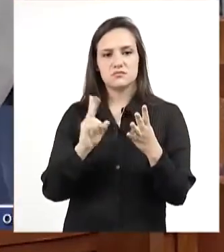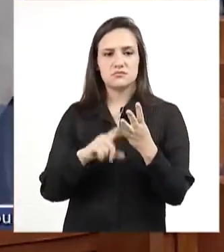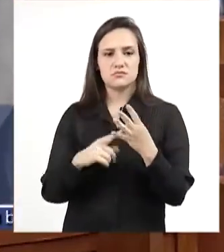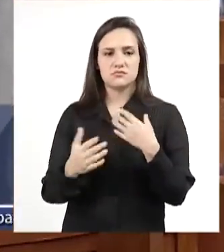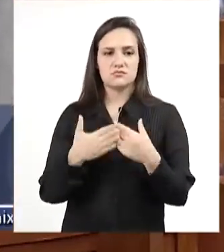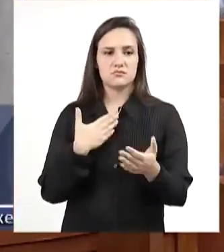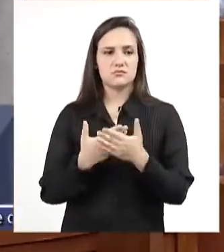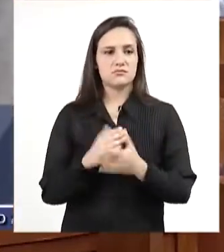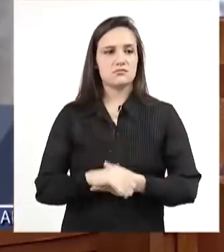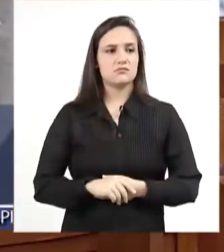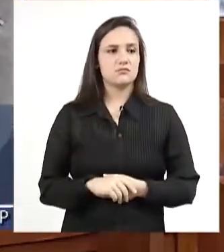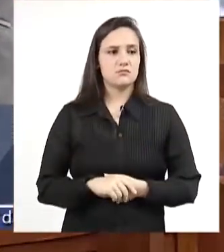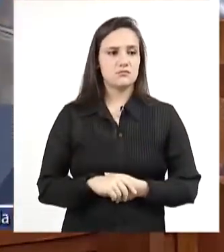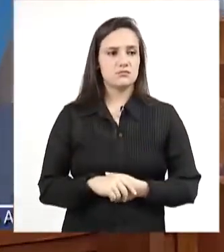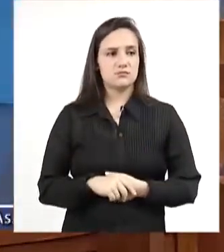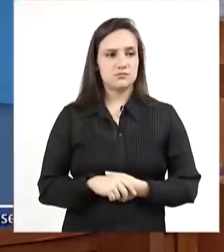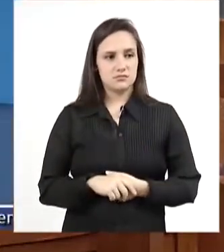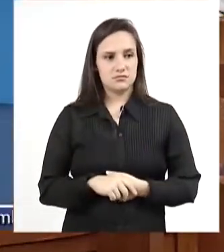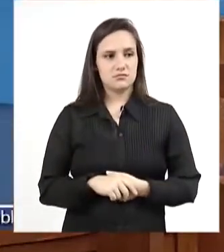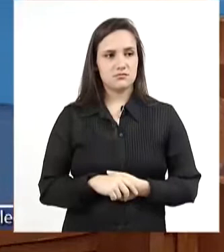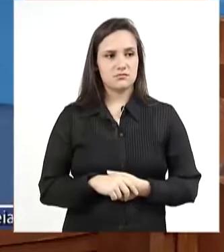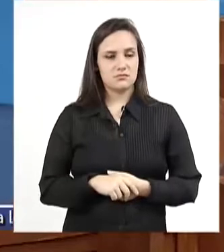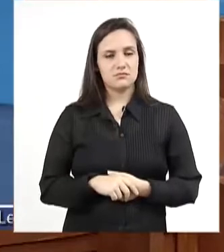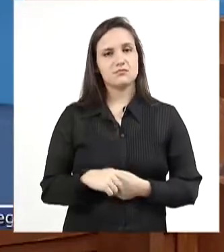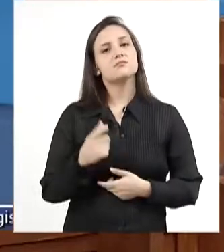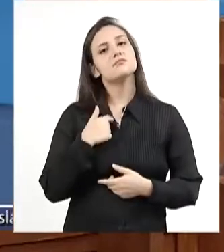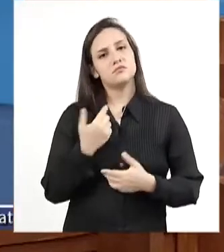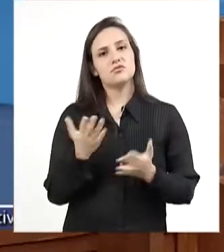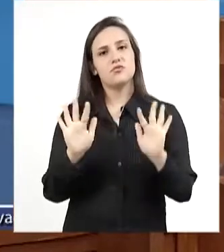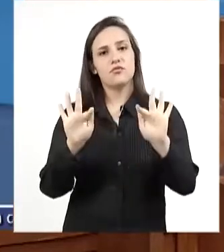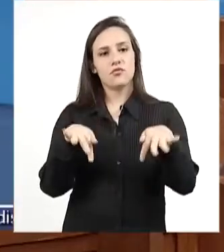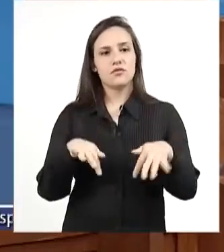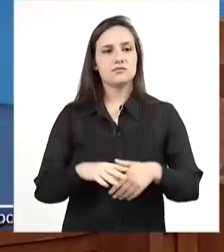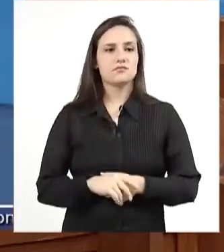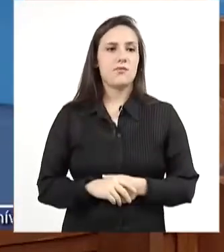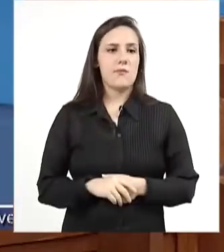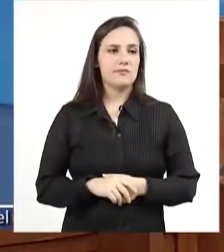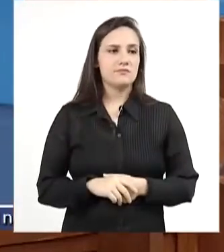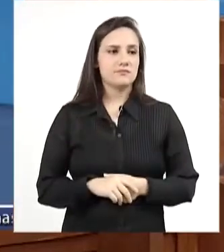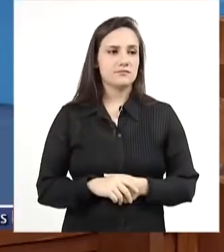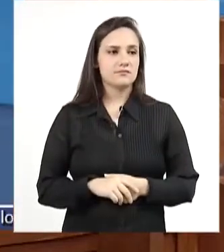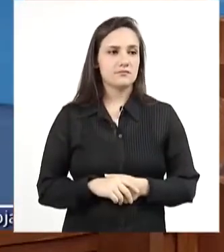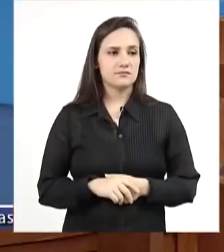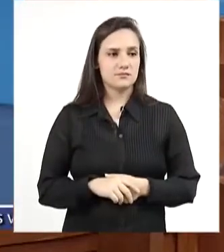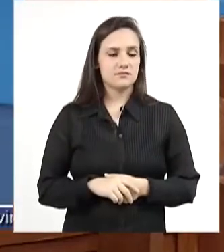alguma. Agora, eu finalizo